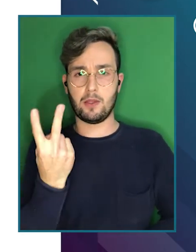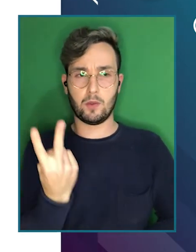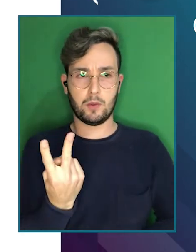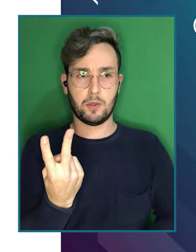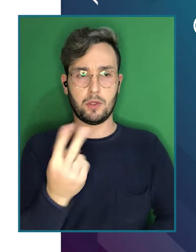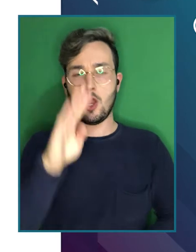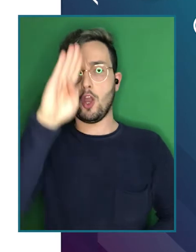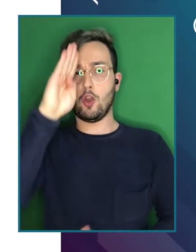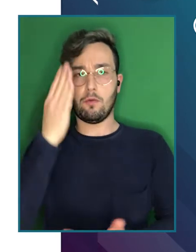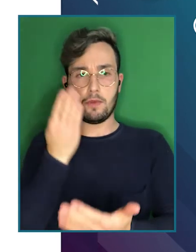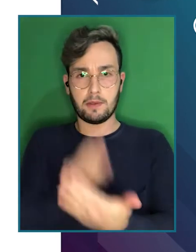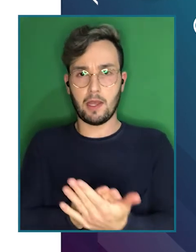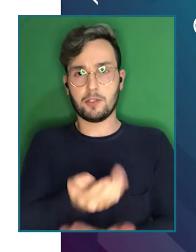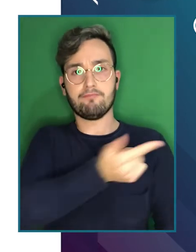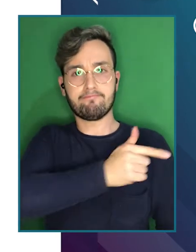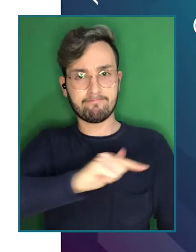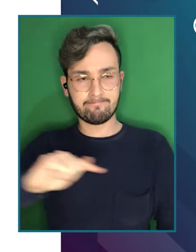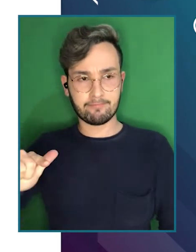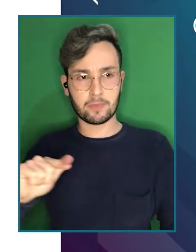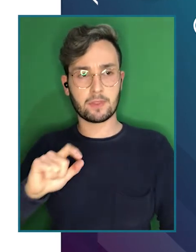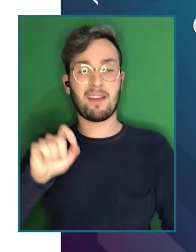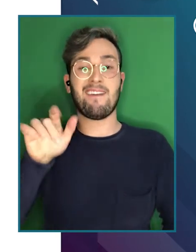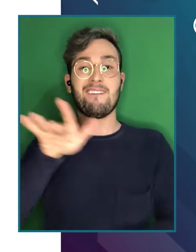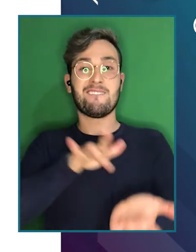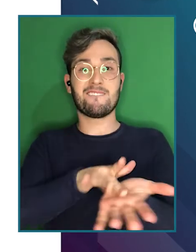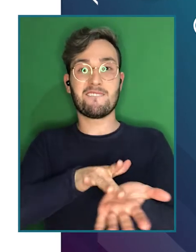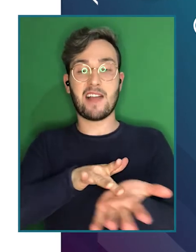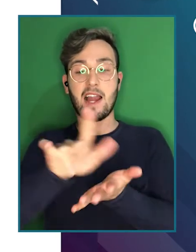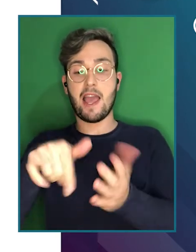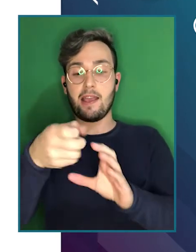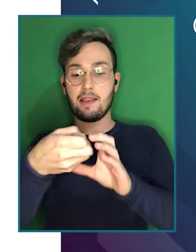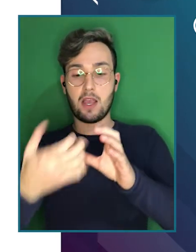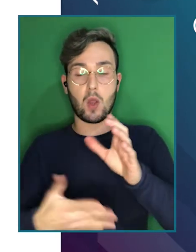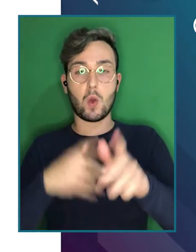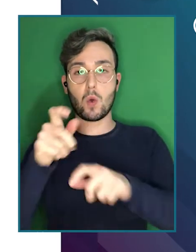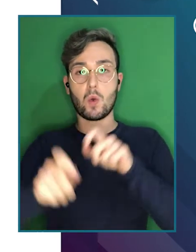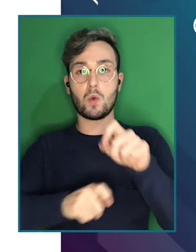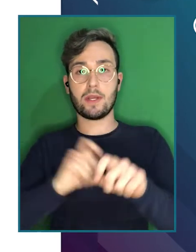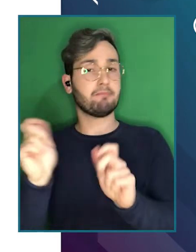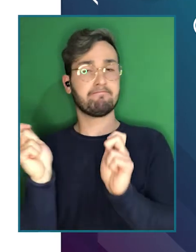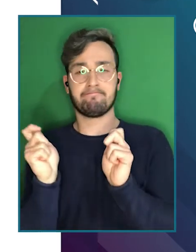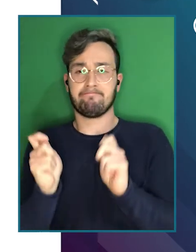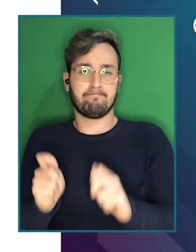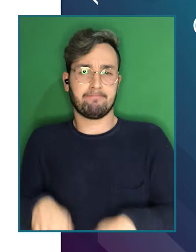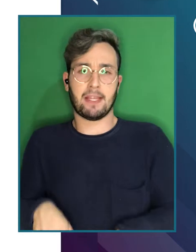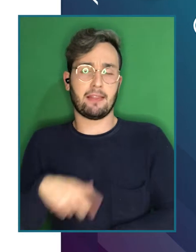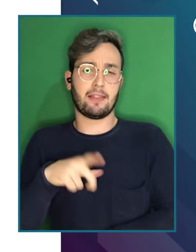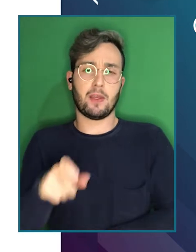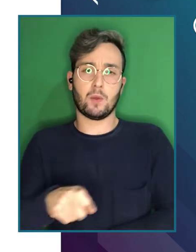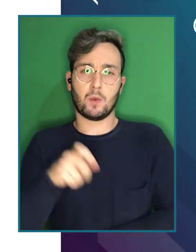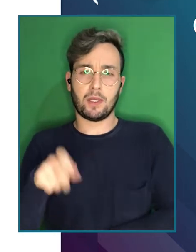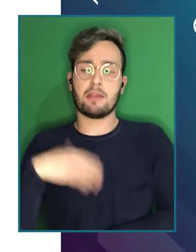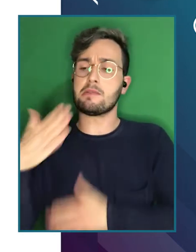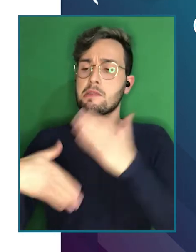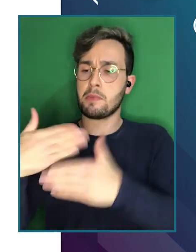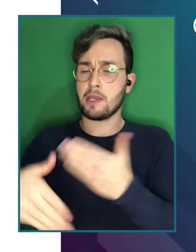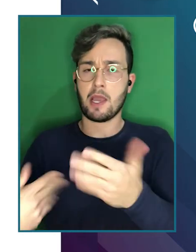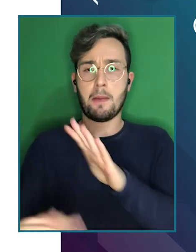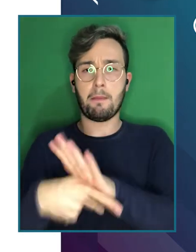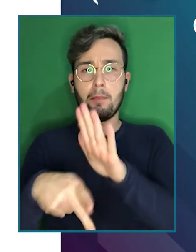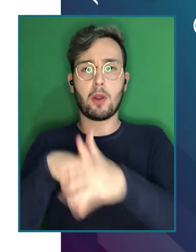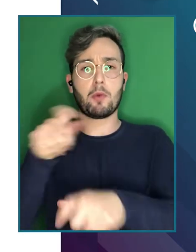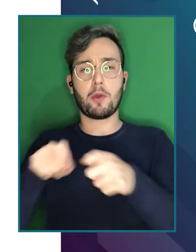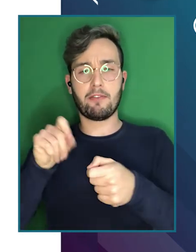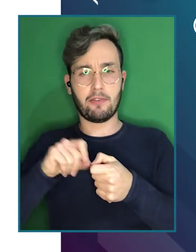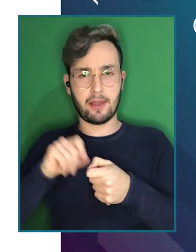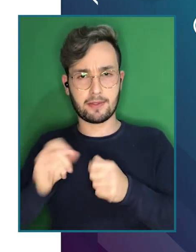5462, confiabilidade e mantenabilidade, falha é caracterizada pela incapacidade de um item desempenhar